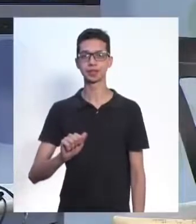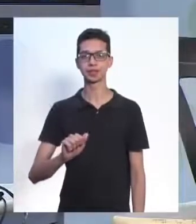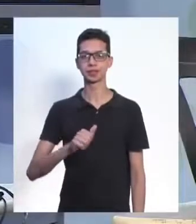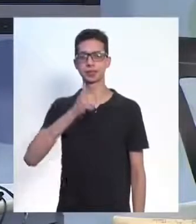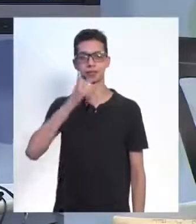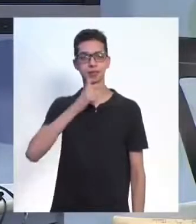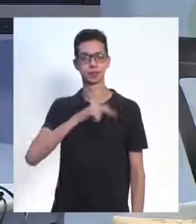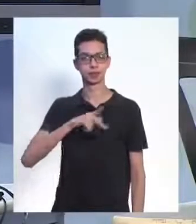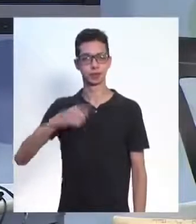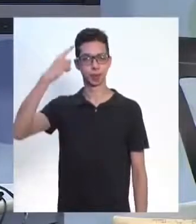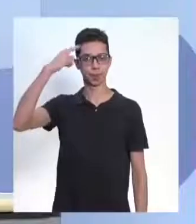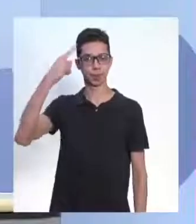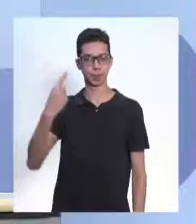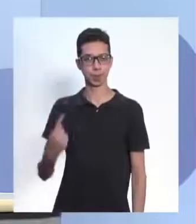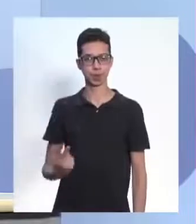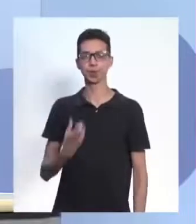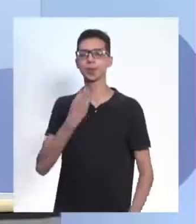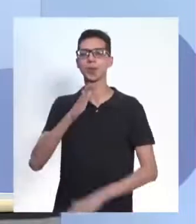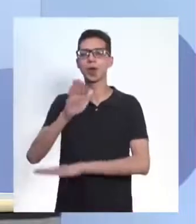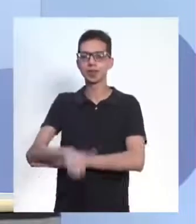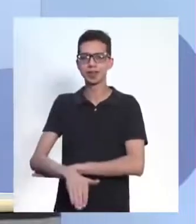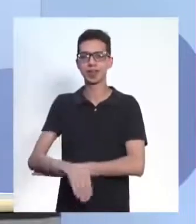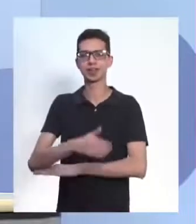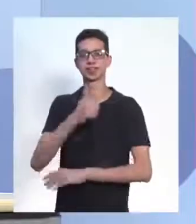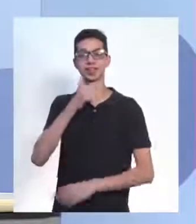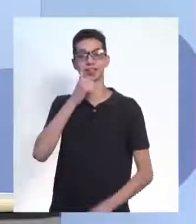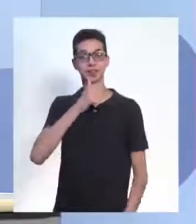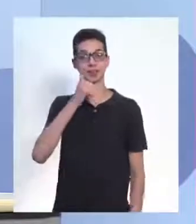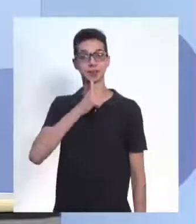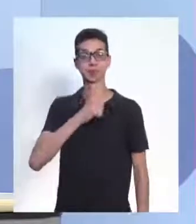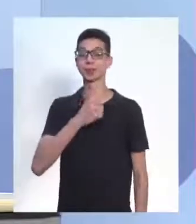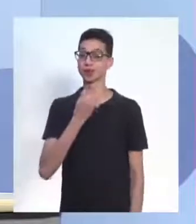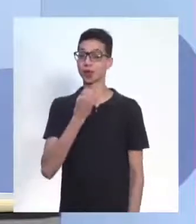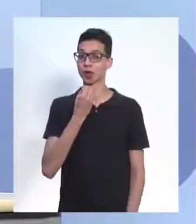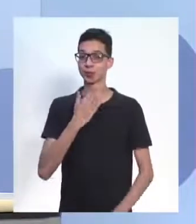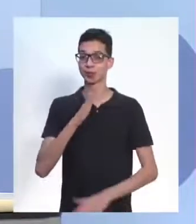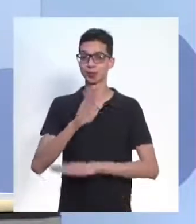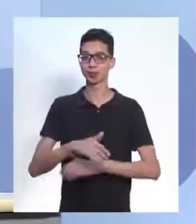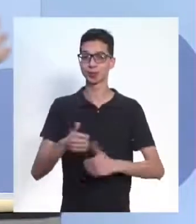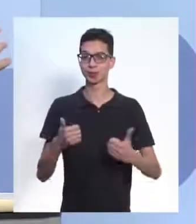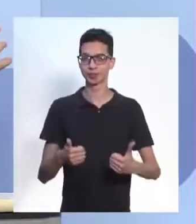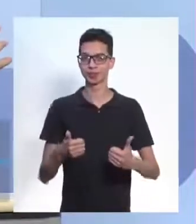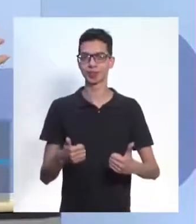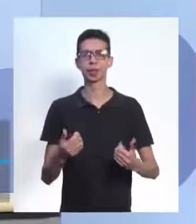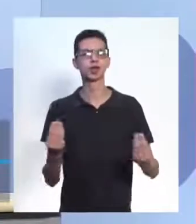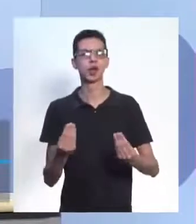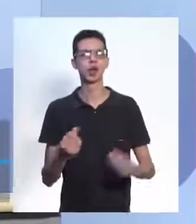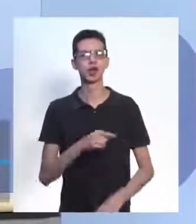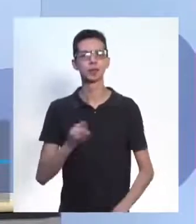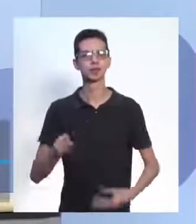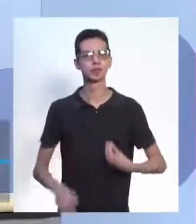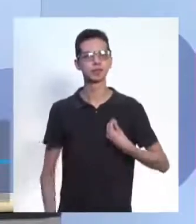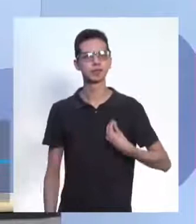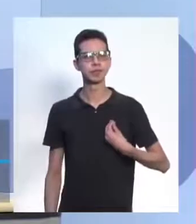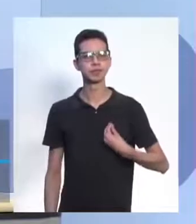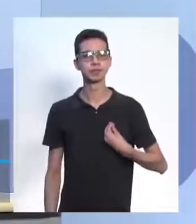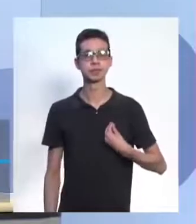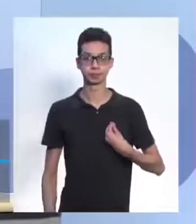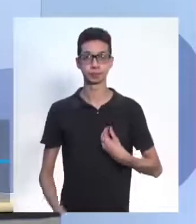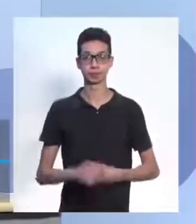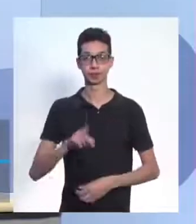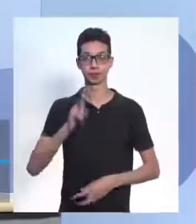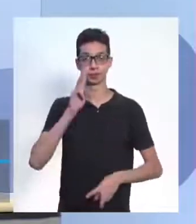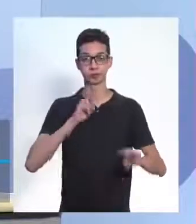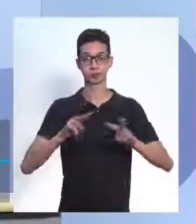professora Mônica. Boa tarde, Mônica. Muito bem. Olá, alunos do nono ano. Como é que vocês estão? Vocês viram,